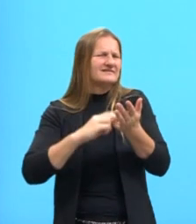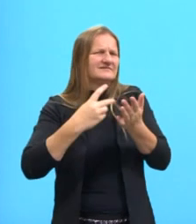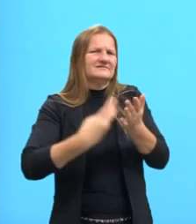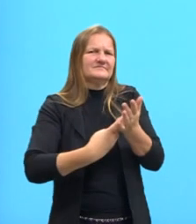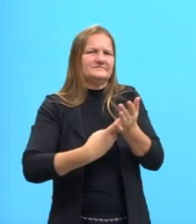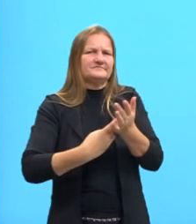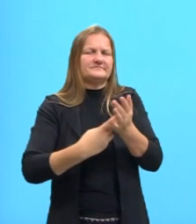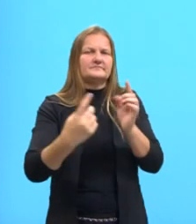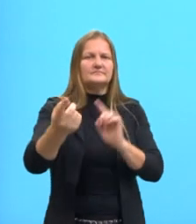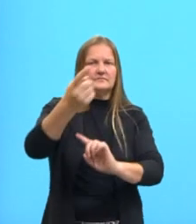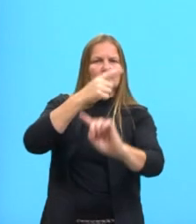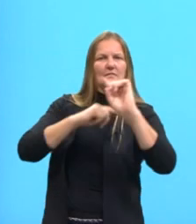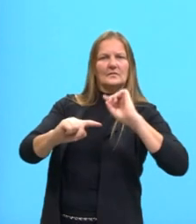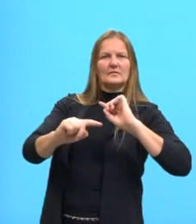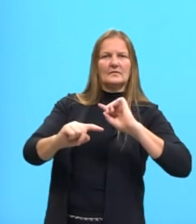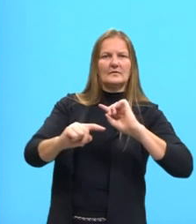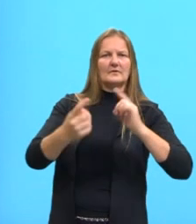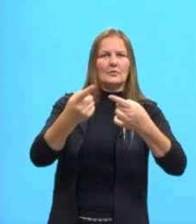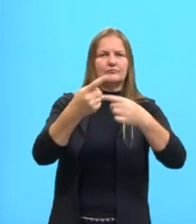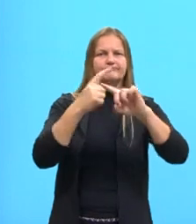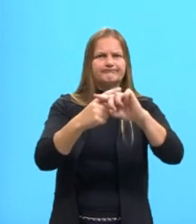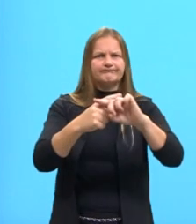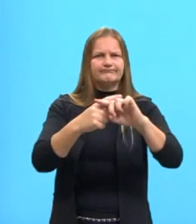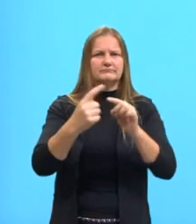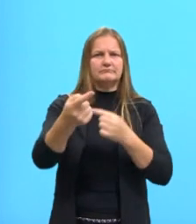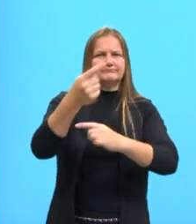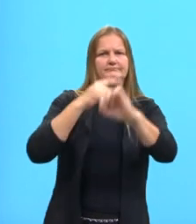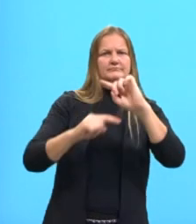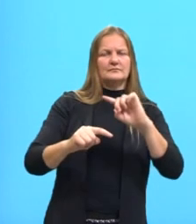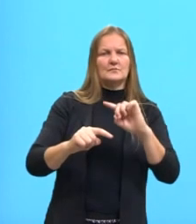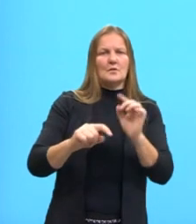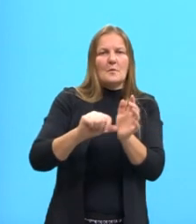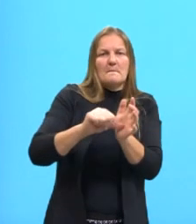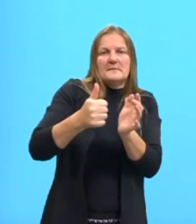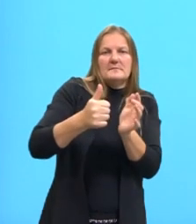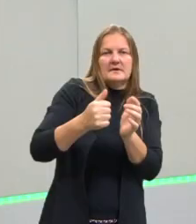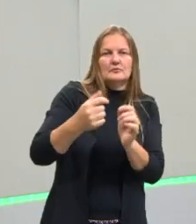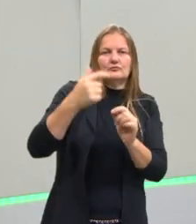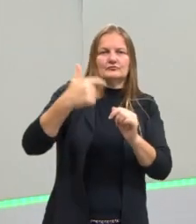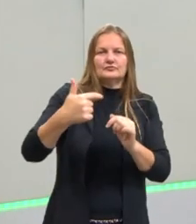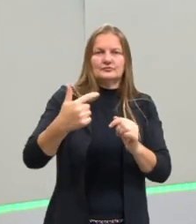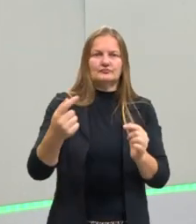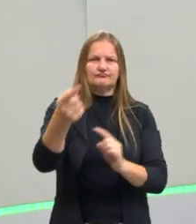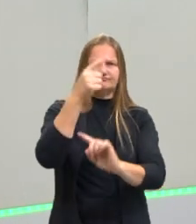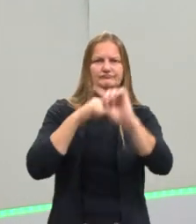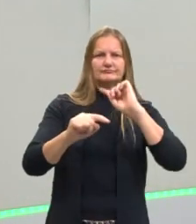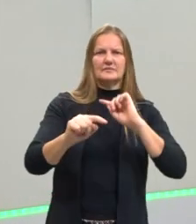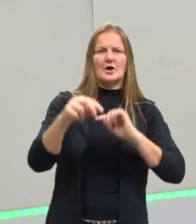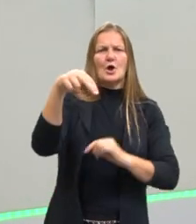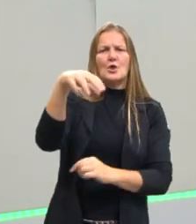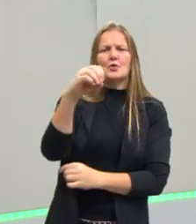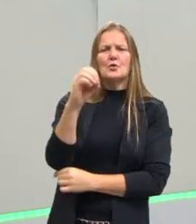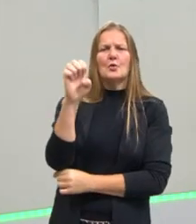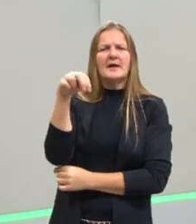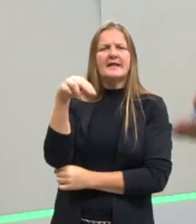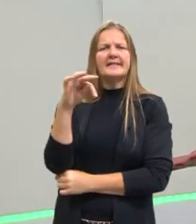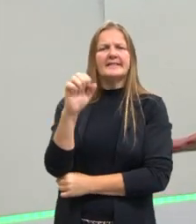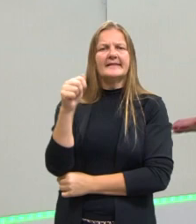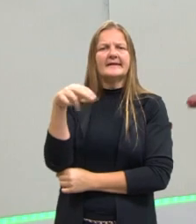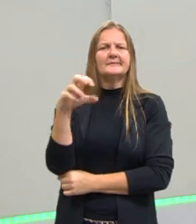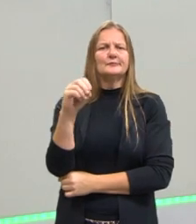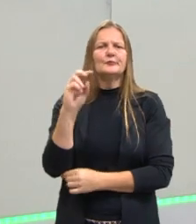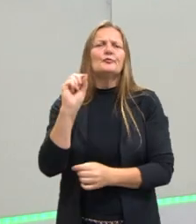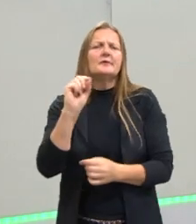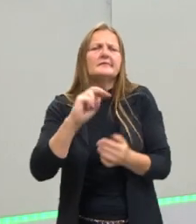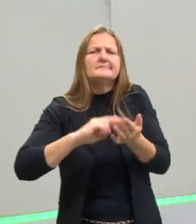e esse é o significado de origem do no entanto né Tá mas o que isso significa o quê que não